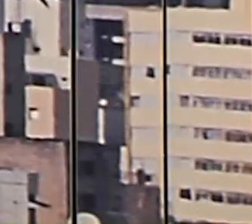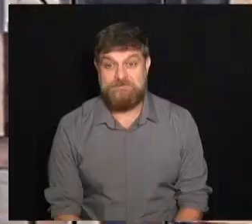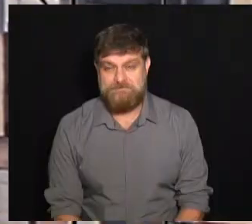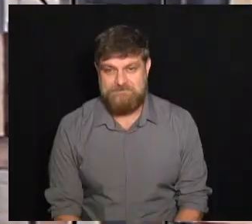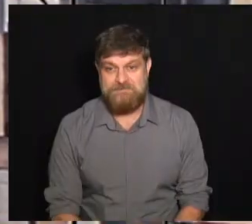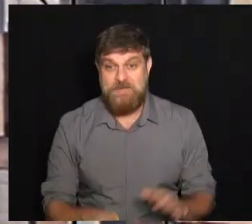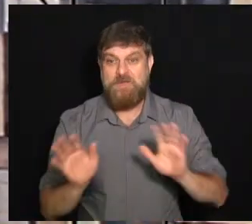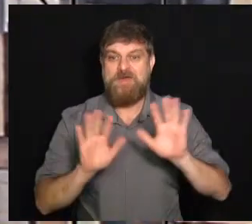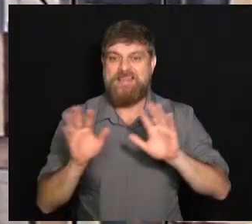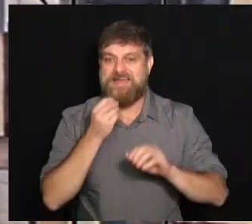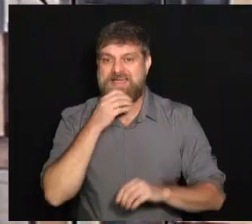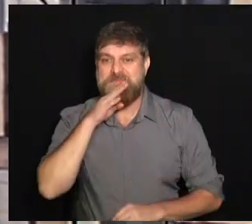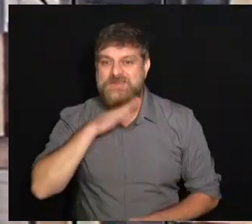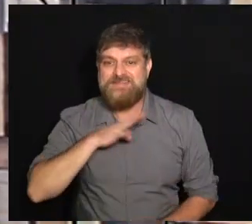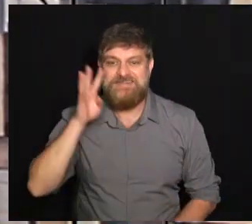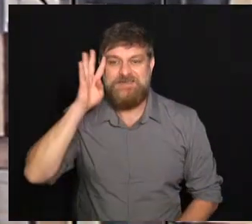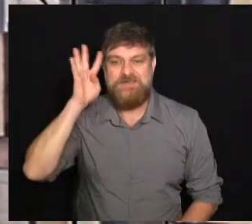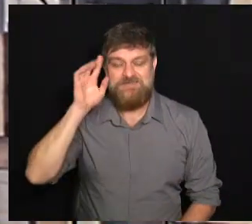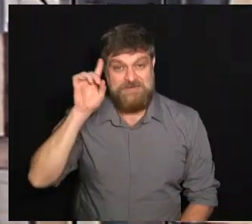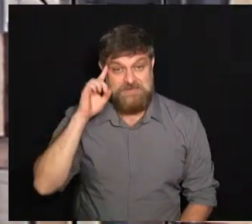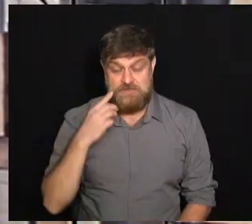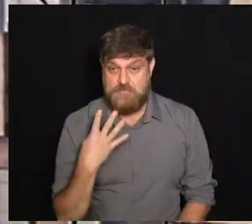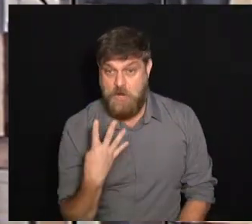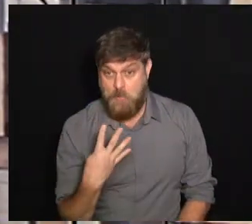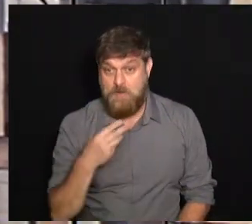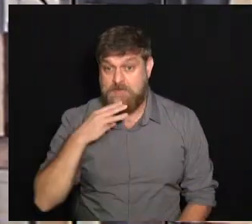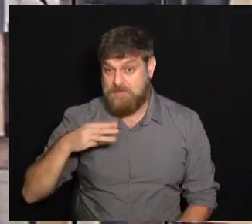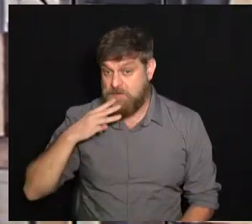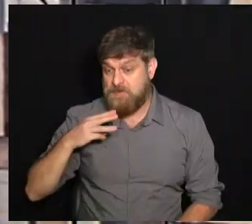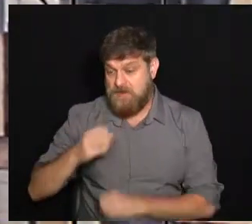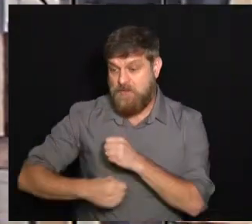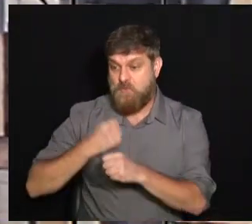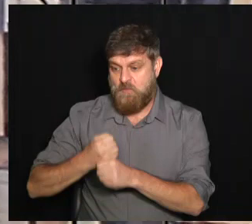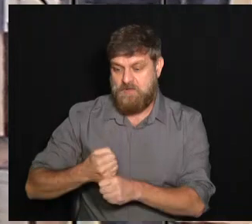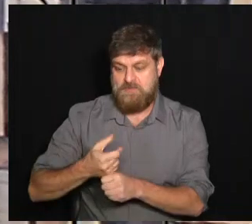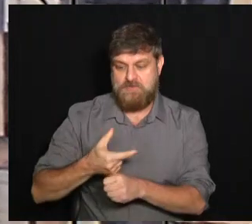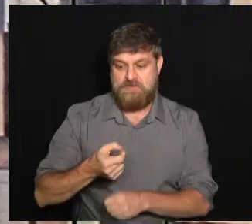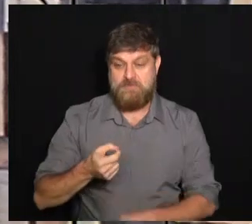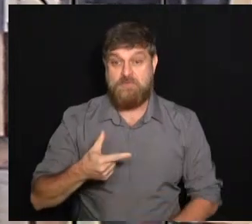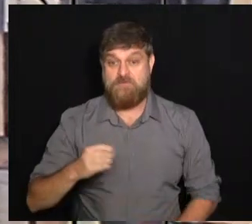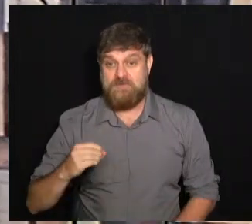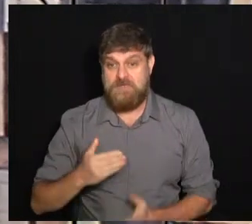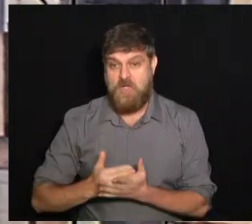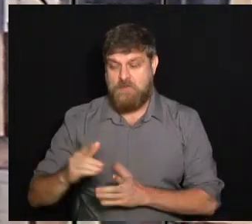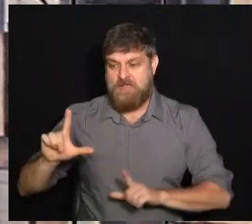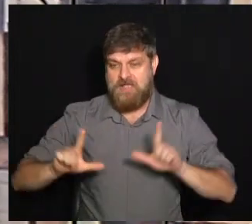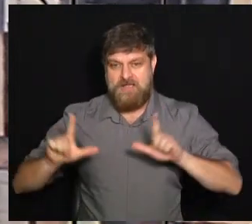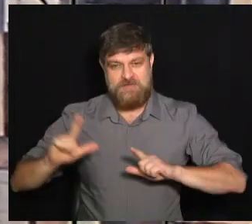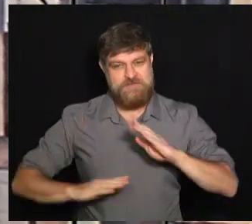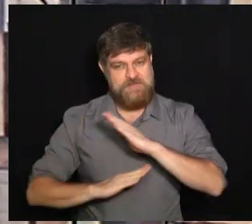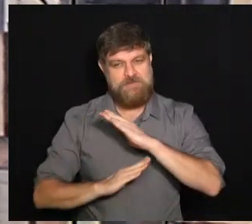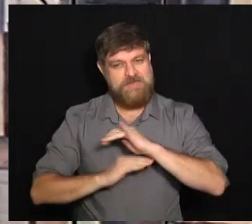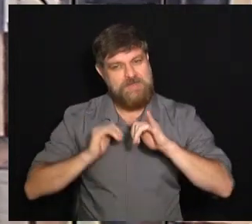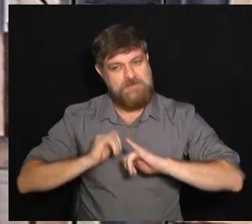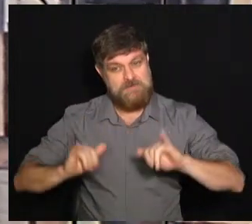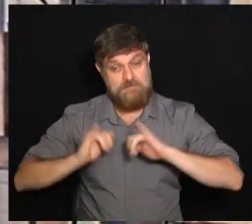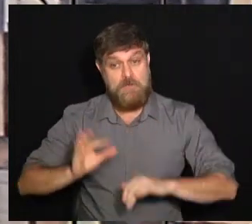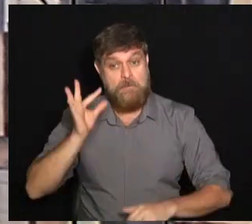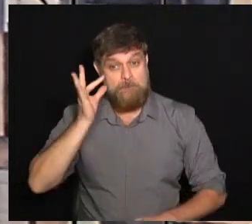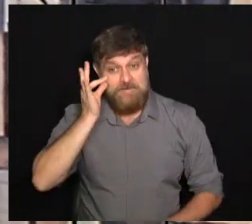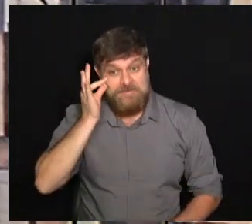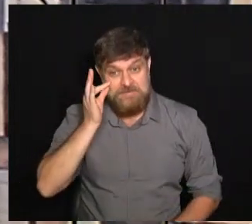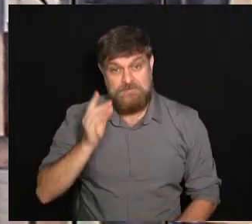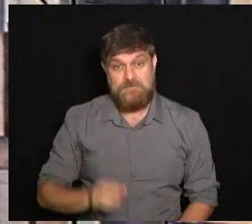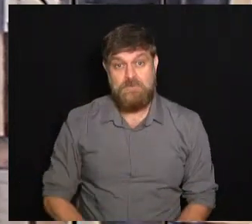Olá, boa tarde. Quarta-feira, dia 4 de março de 2020. Está no ar o Jornal Câmara Notícia, ao vivo,